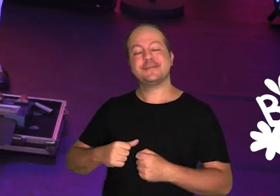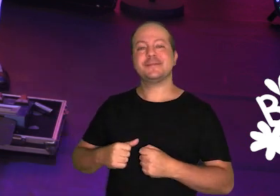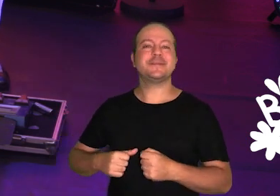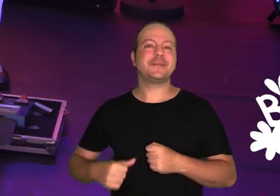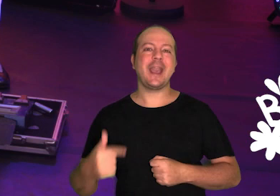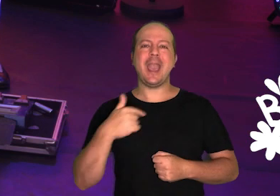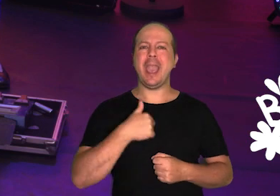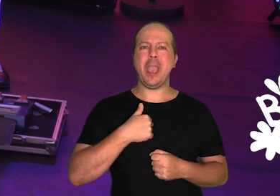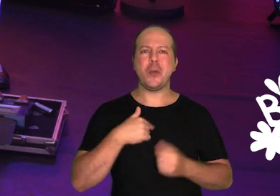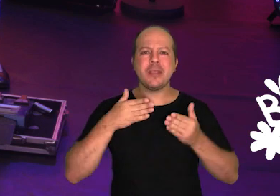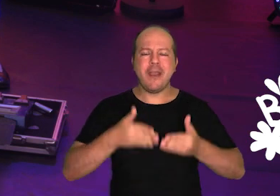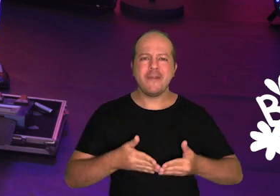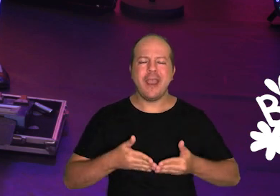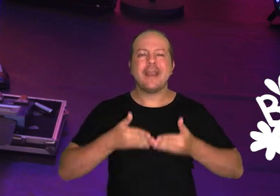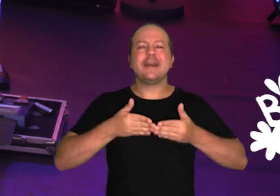Não sou eu